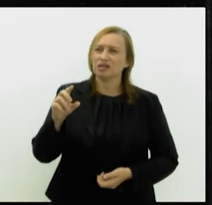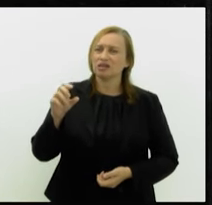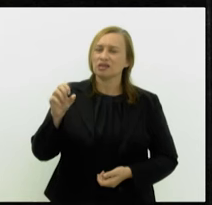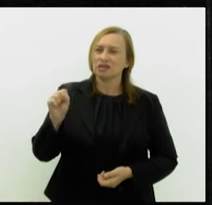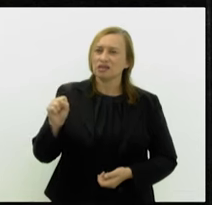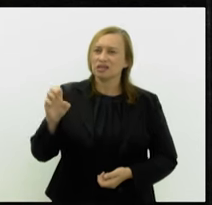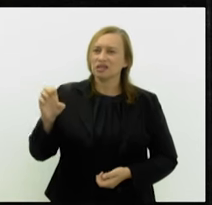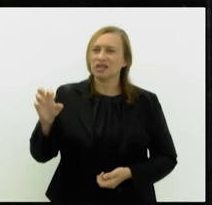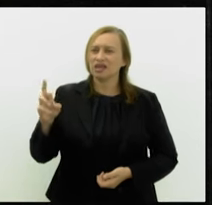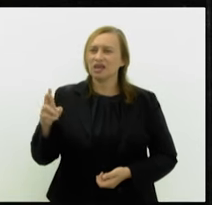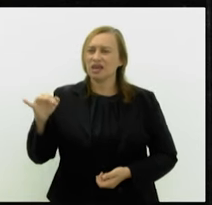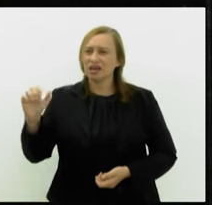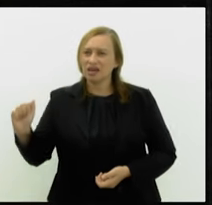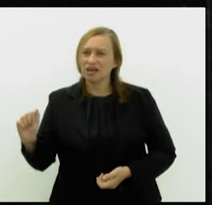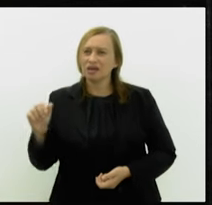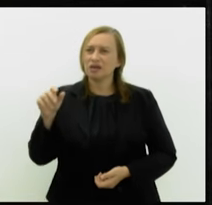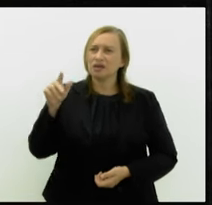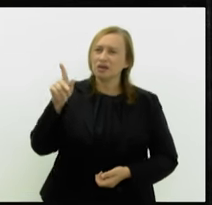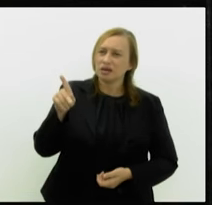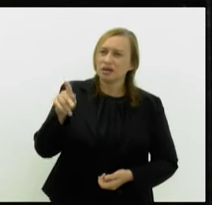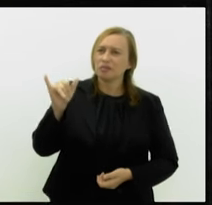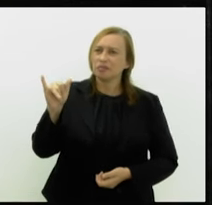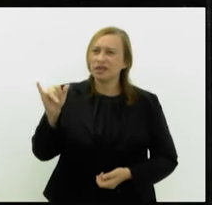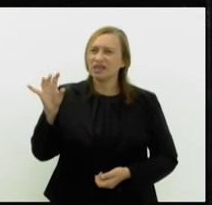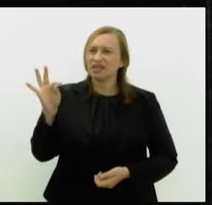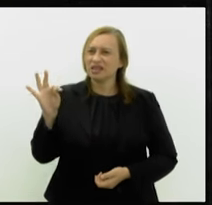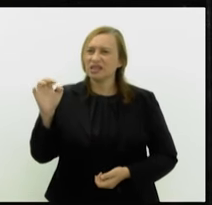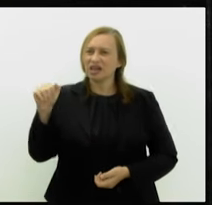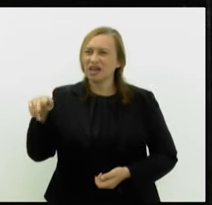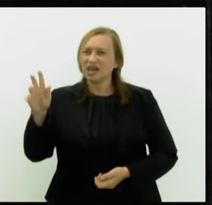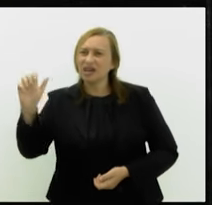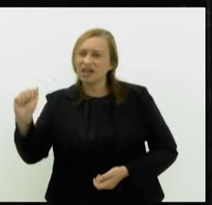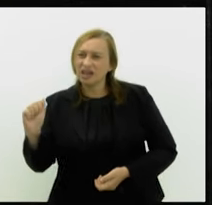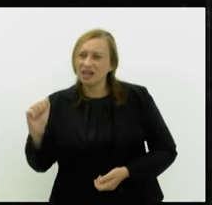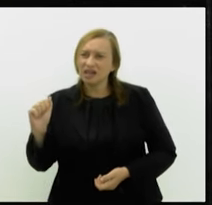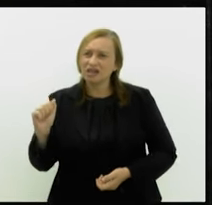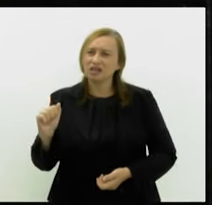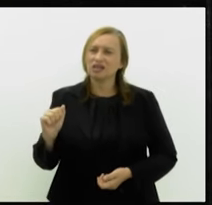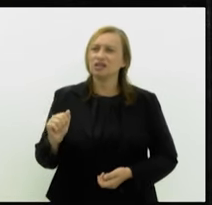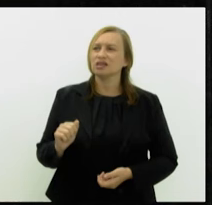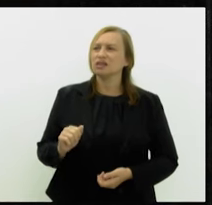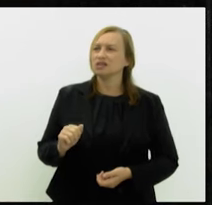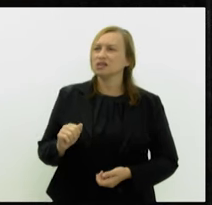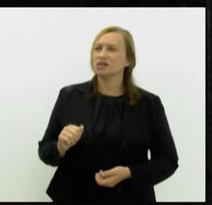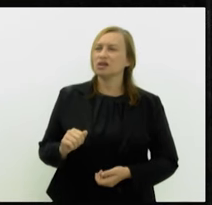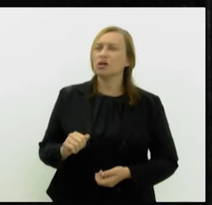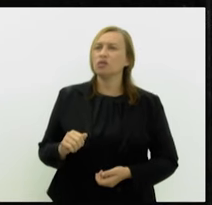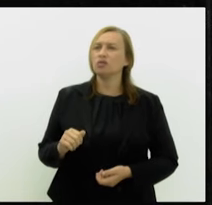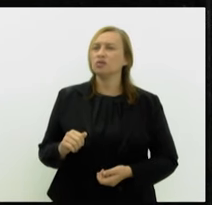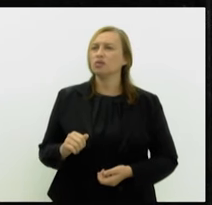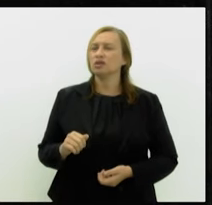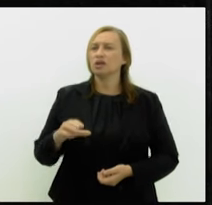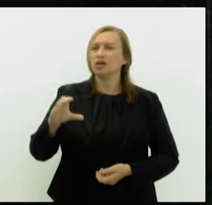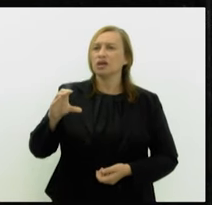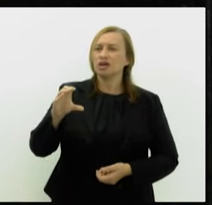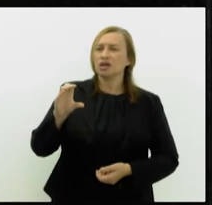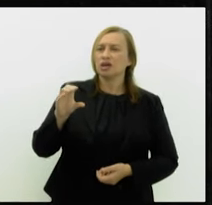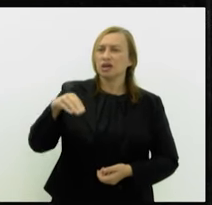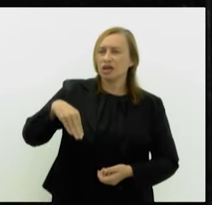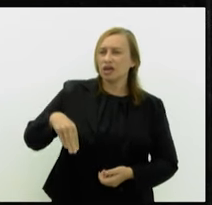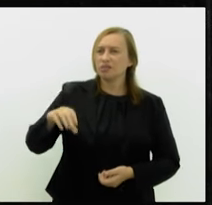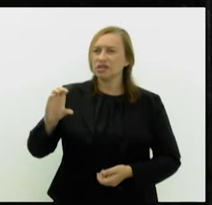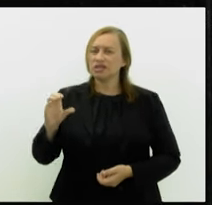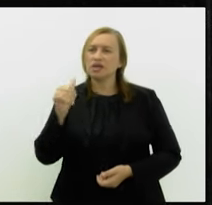BXD, a Pitanga ZN, a Anjos MC. São MCs mulheres do Estado do Rio de Janeiro que, na